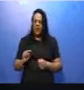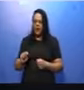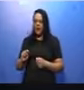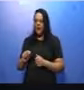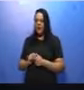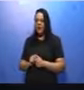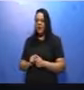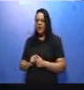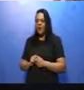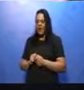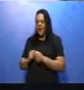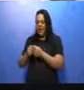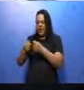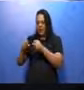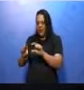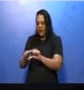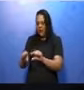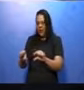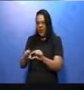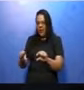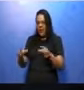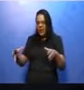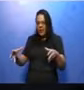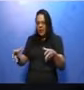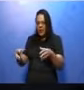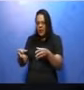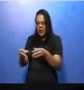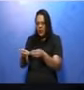restritivas restringem? Nós também vamos entender.